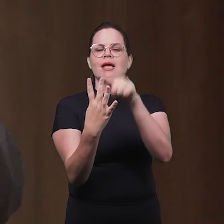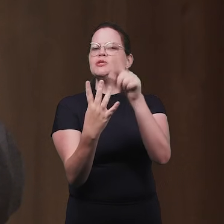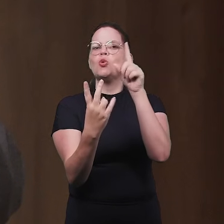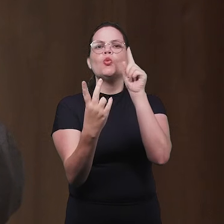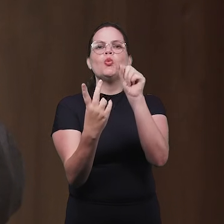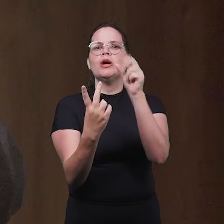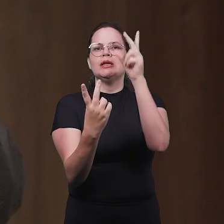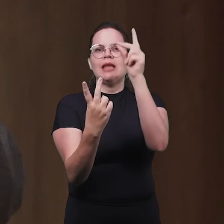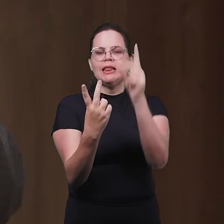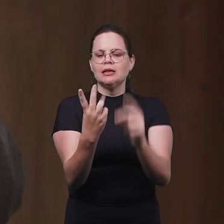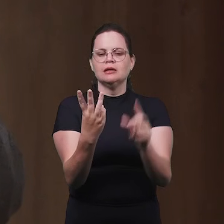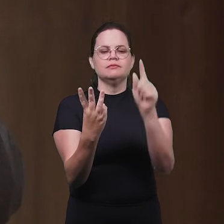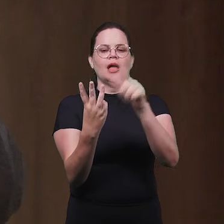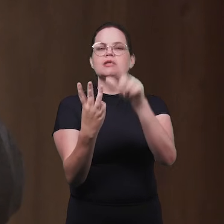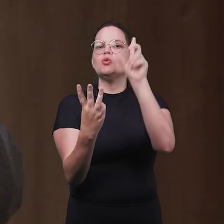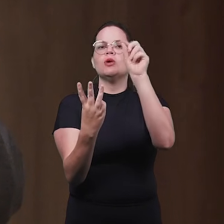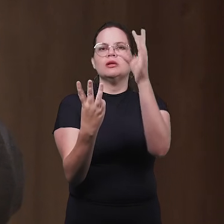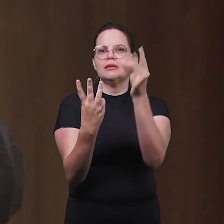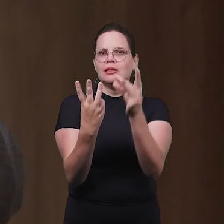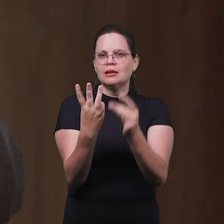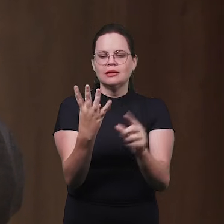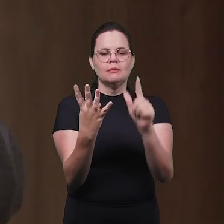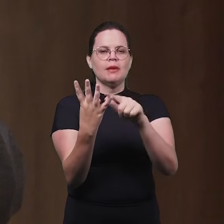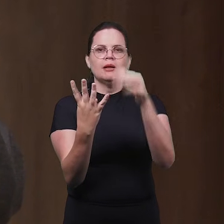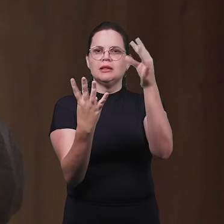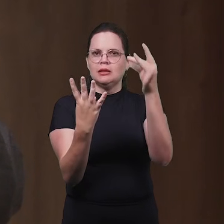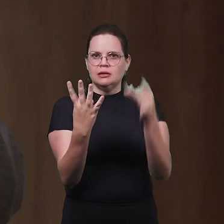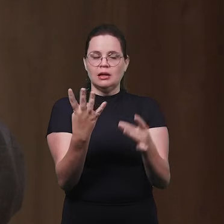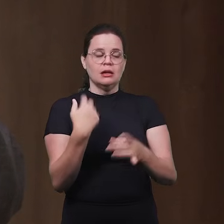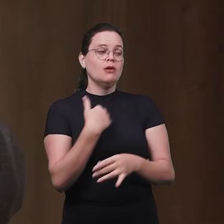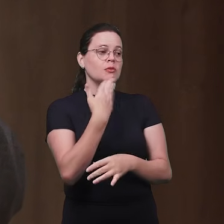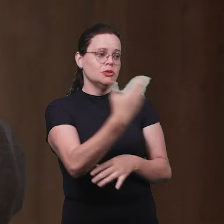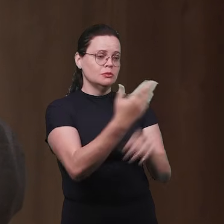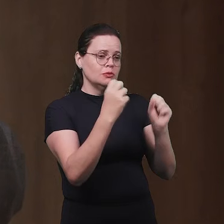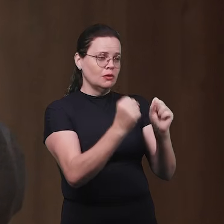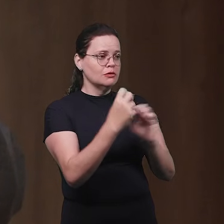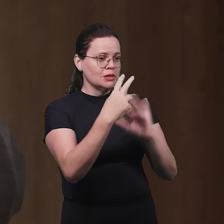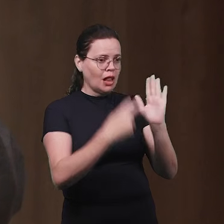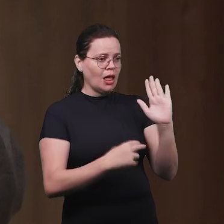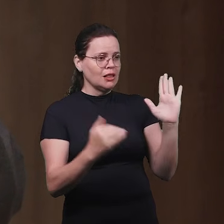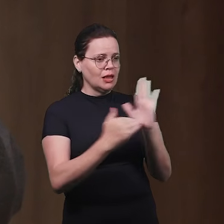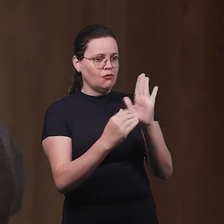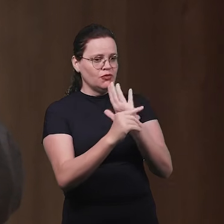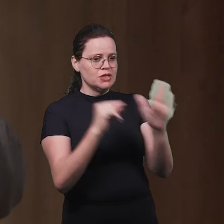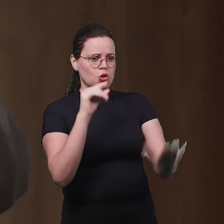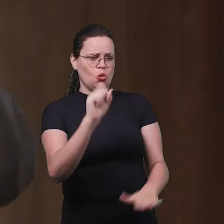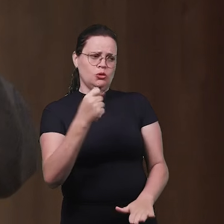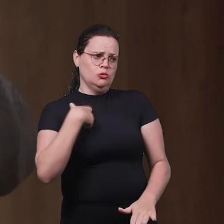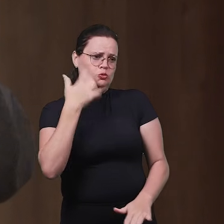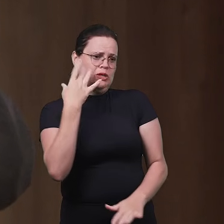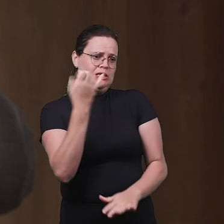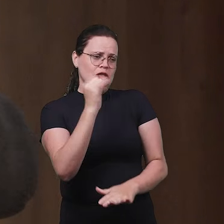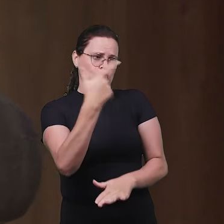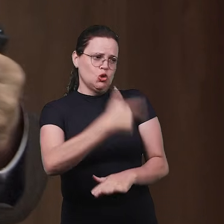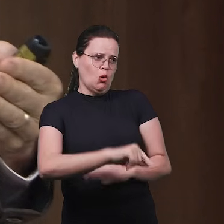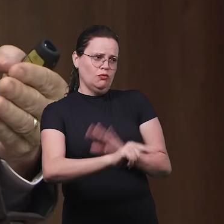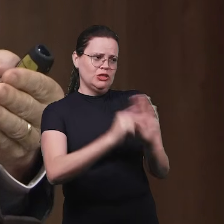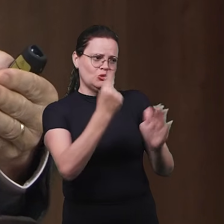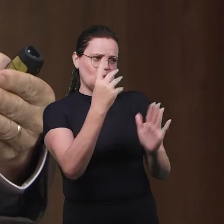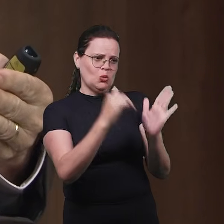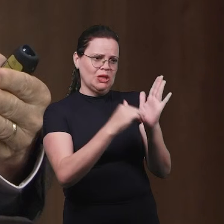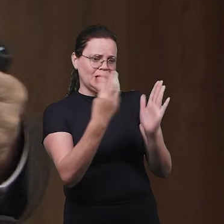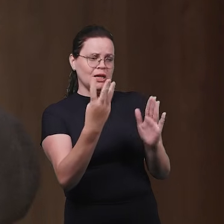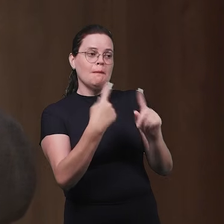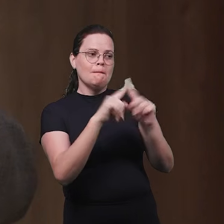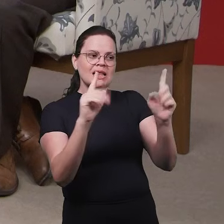de 1 a 3, né? Não sei nem se vale a pena repetir de 1 a 3, e indo até o verso 8, quando ele descreve a visão